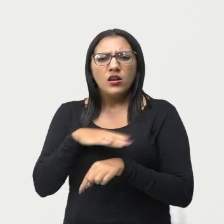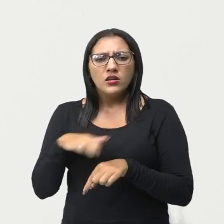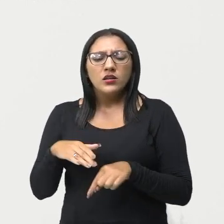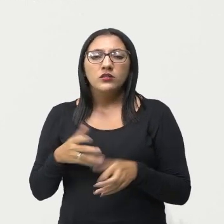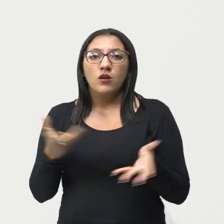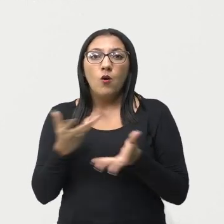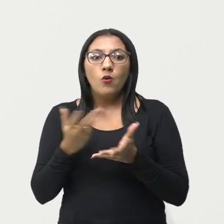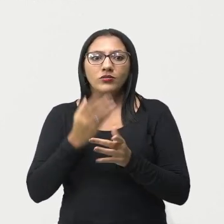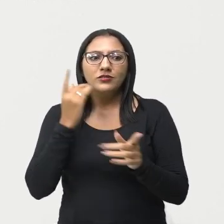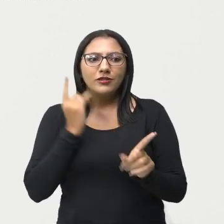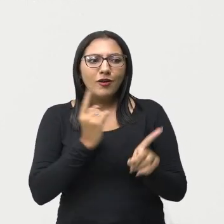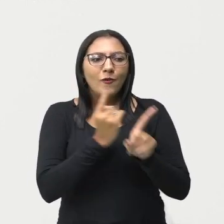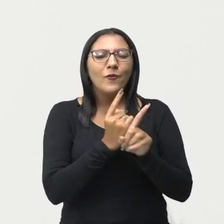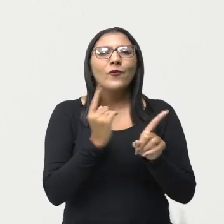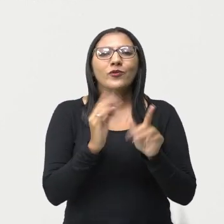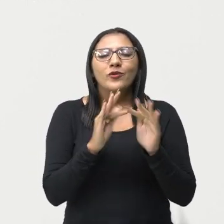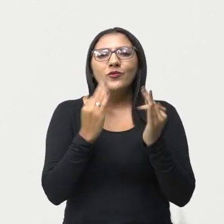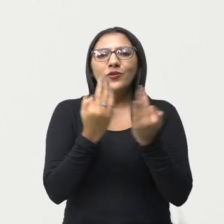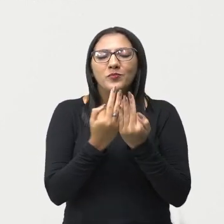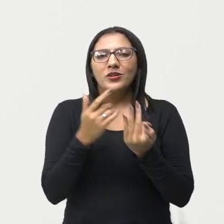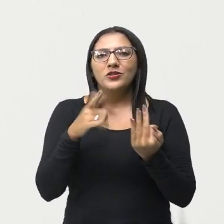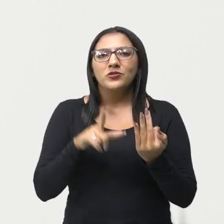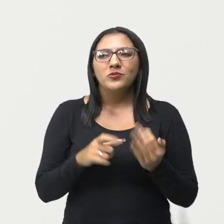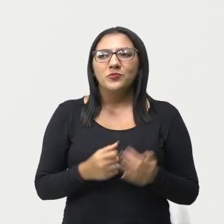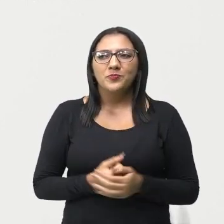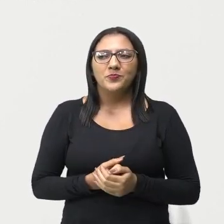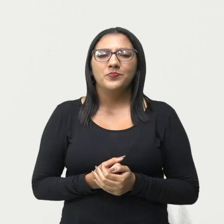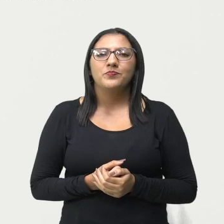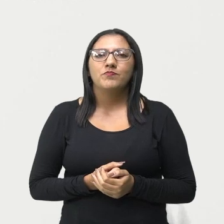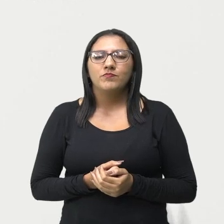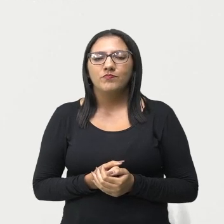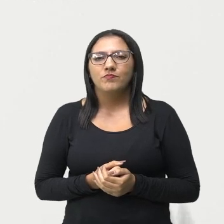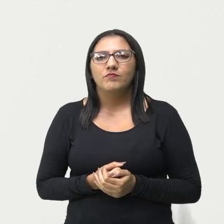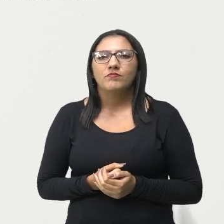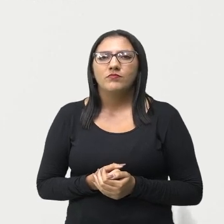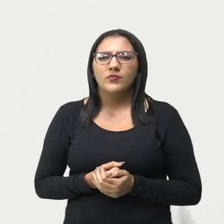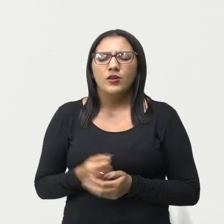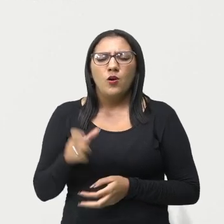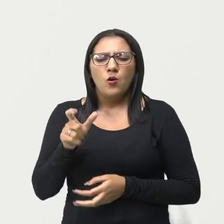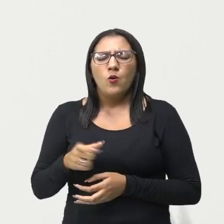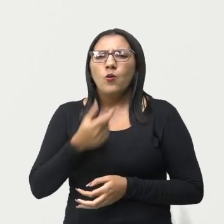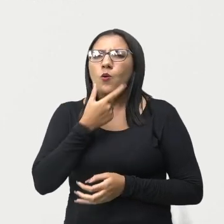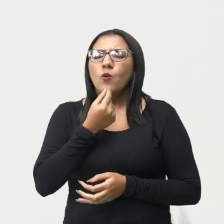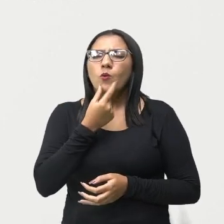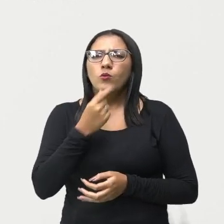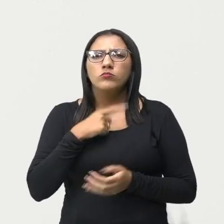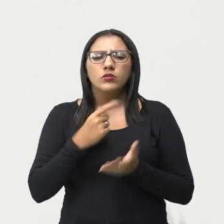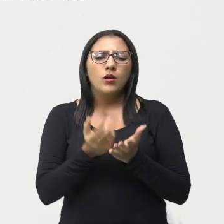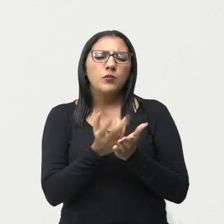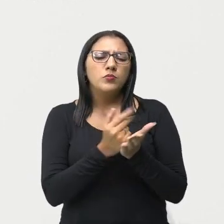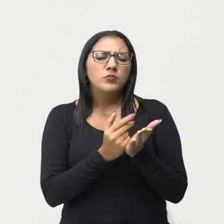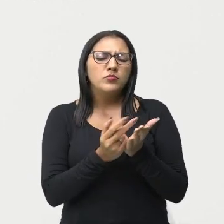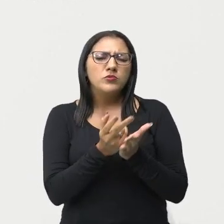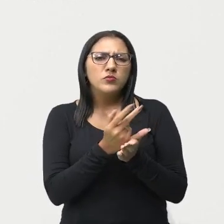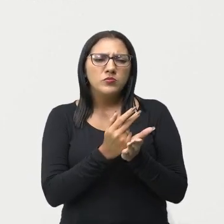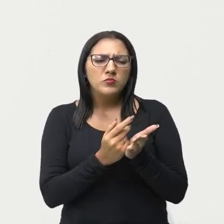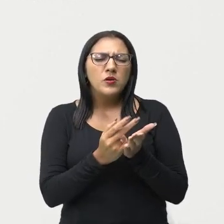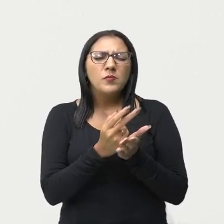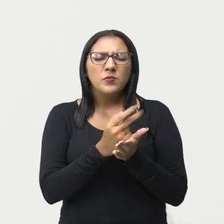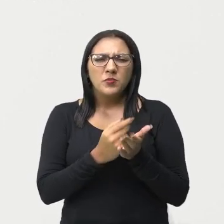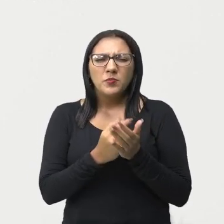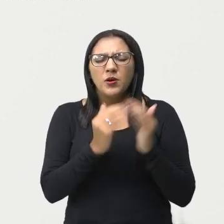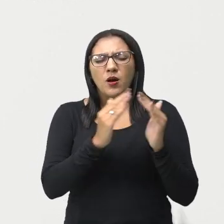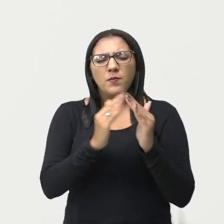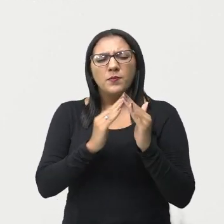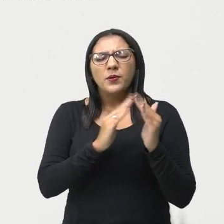anos. Um desenho feito de cabeça da vila onde morava ajudou Lin Jinwen